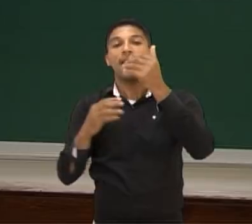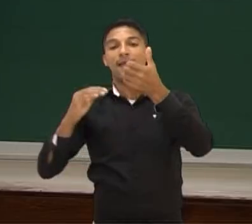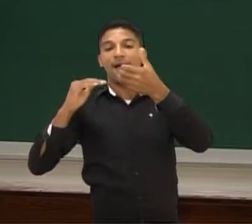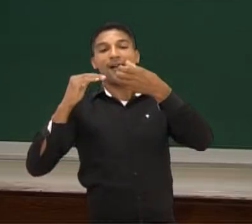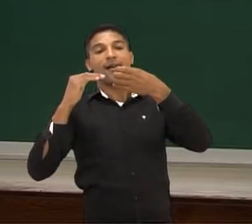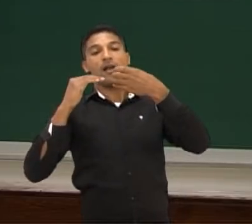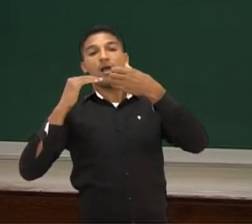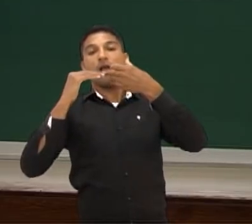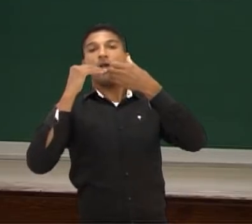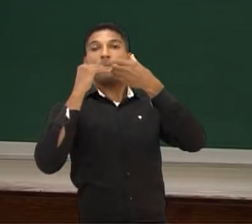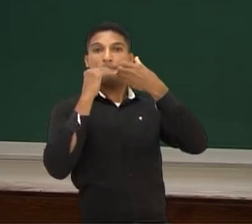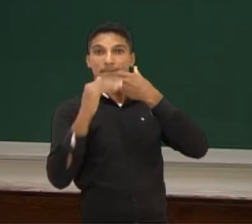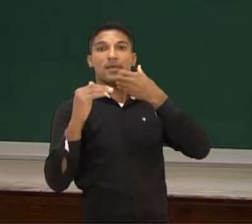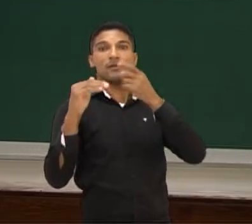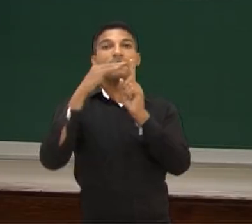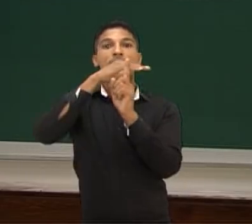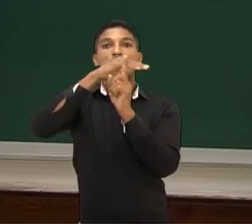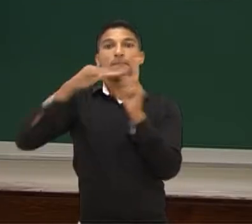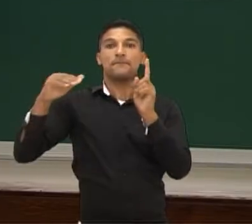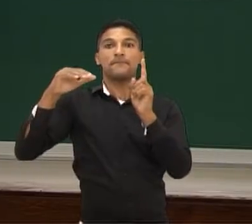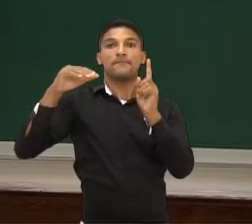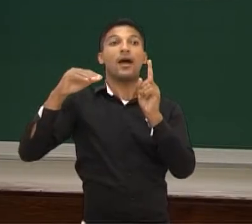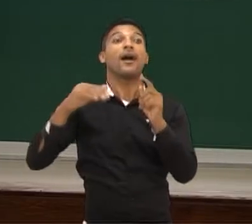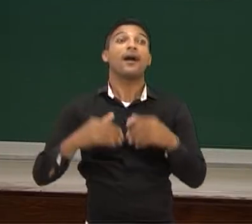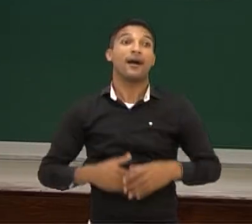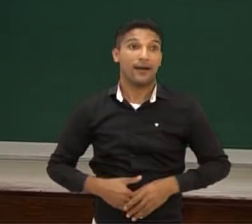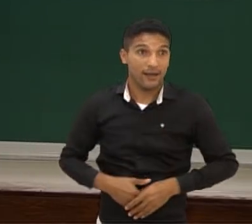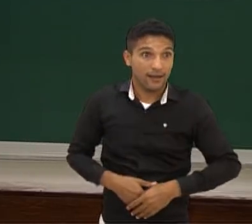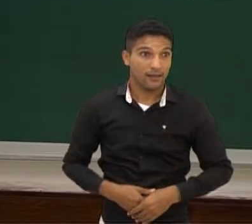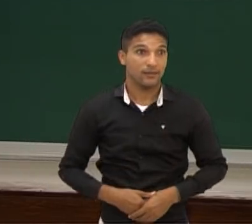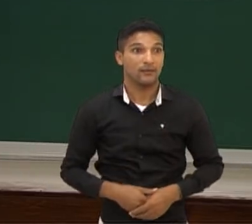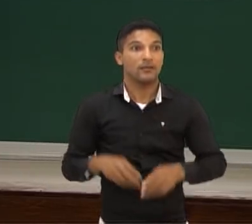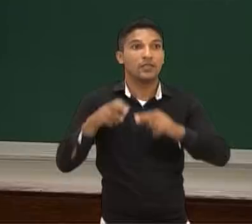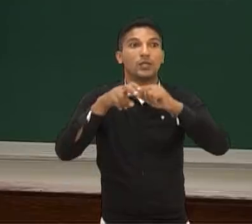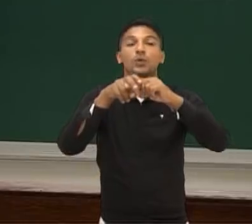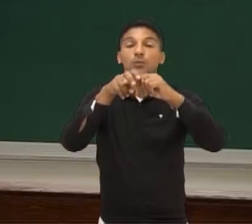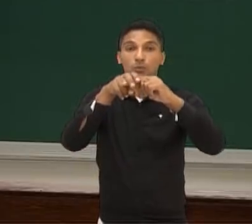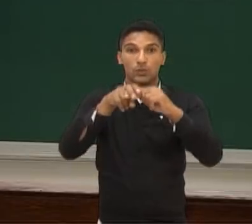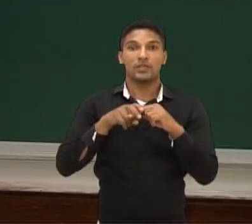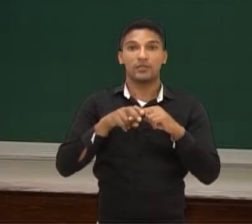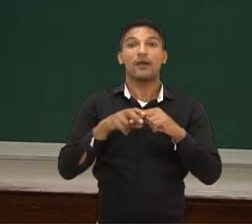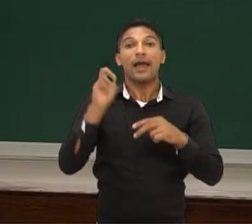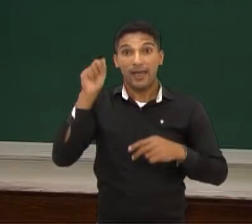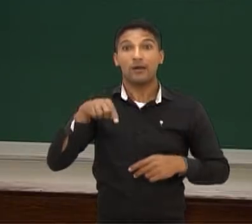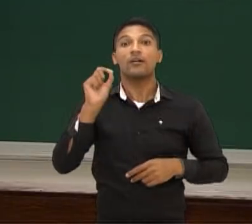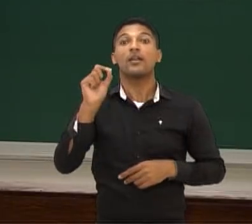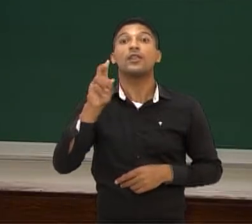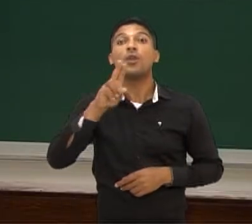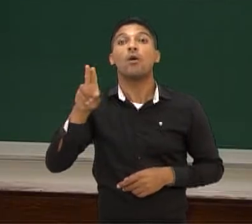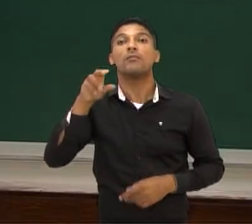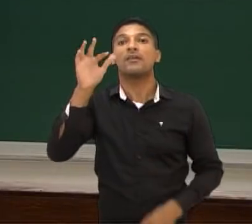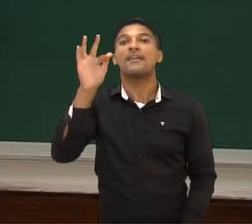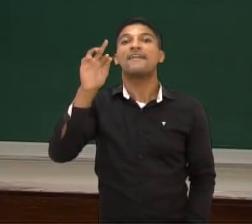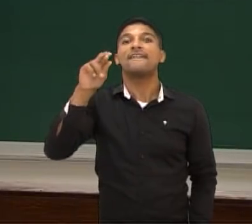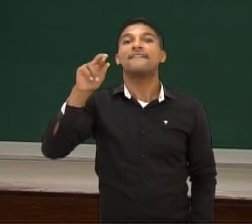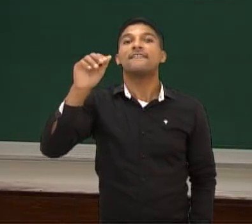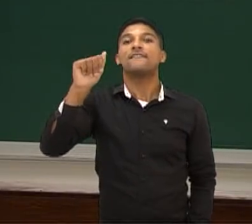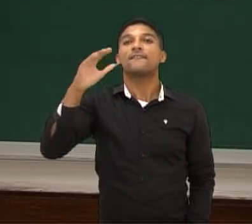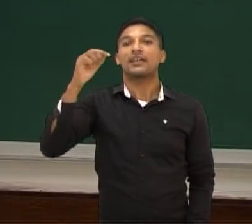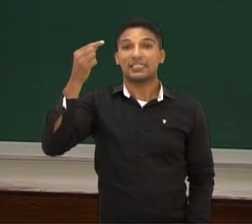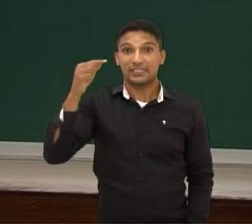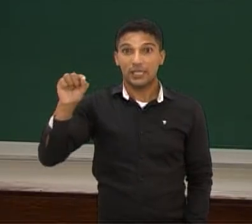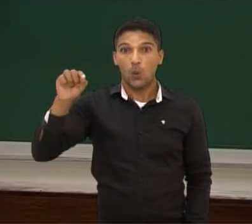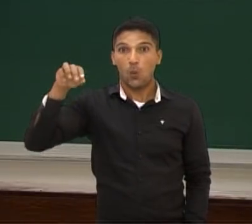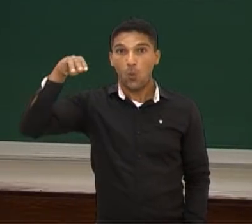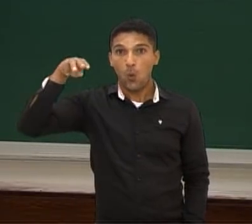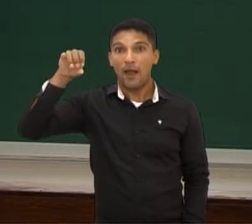que é a fração meio. E também essa fração, além de ser chamada de fração mista, também pode ser chamada do quê? Número